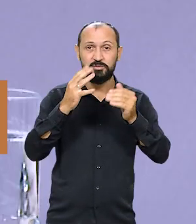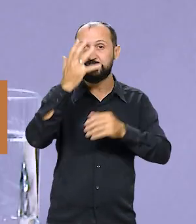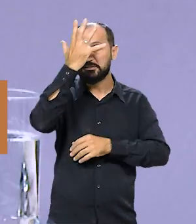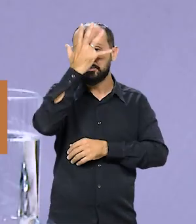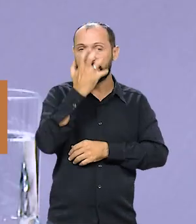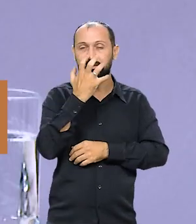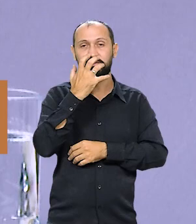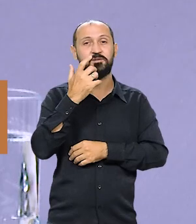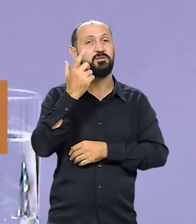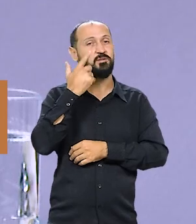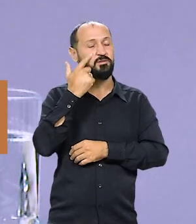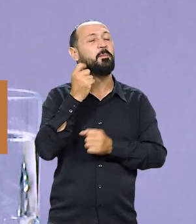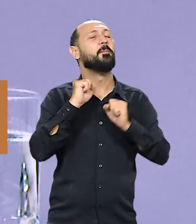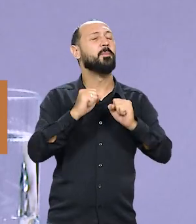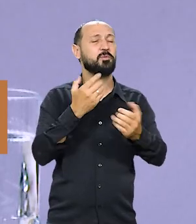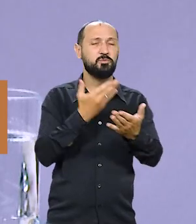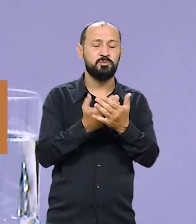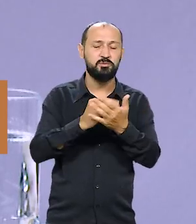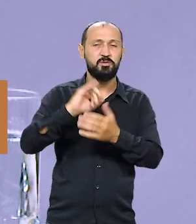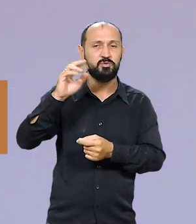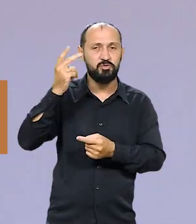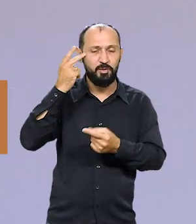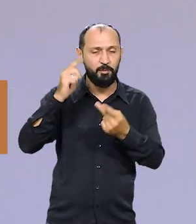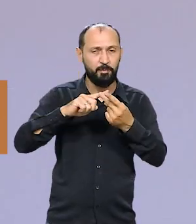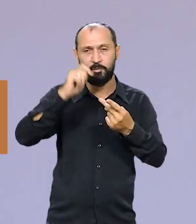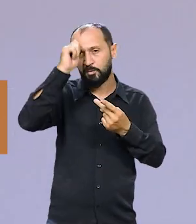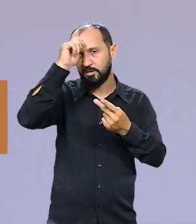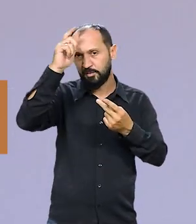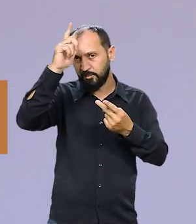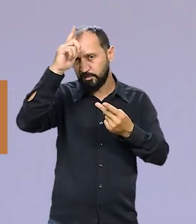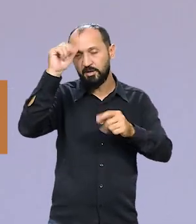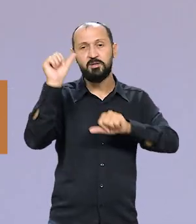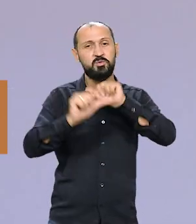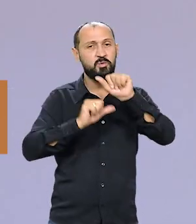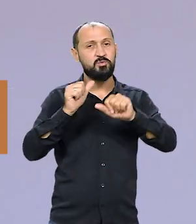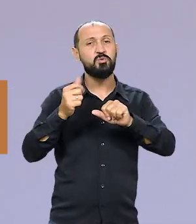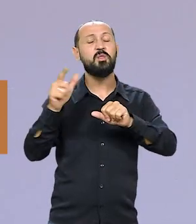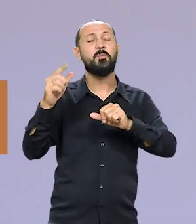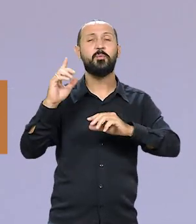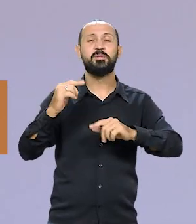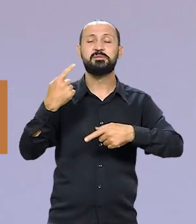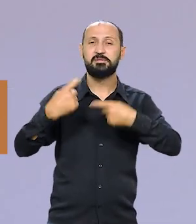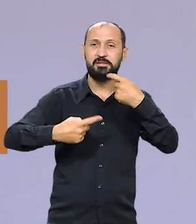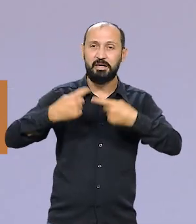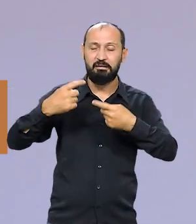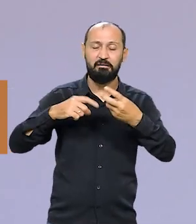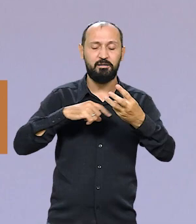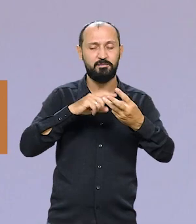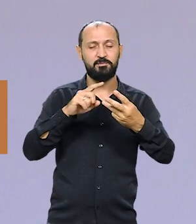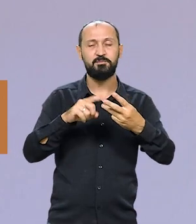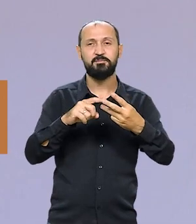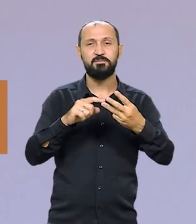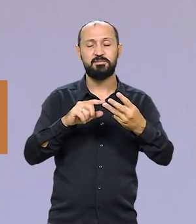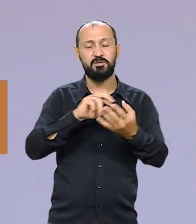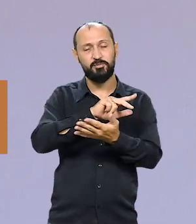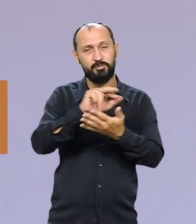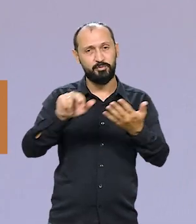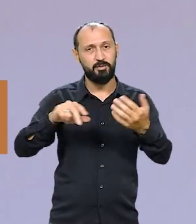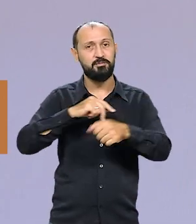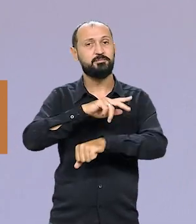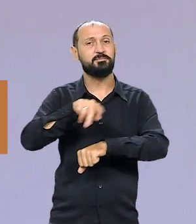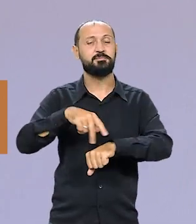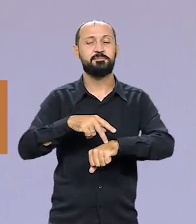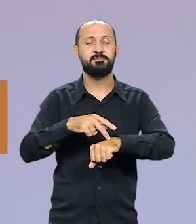sério. Isso a gente pode estudar. Japão, Alemanha, que se reconstruiu depois da guerra. Nós temos